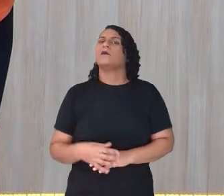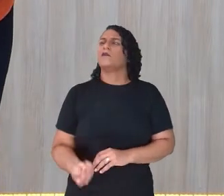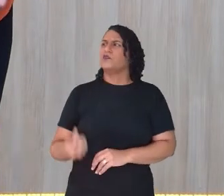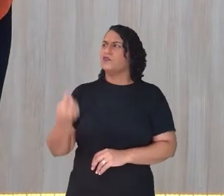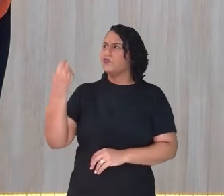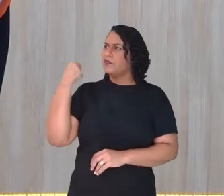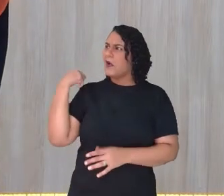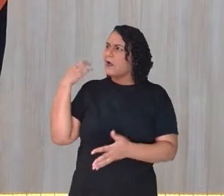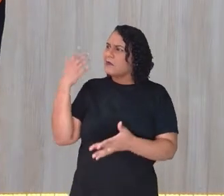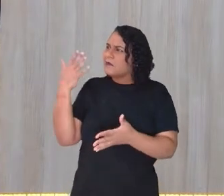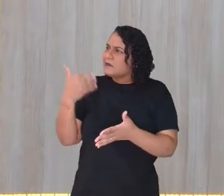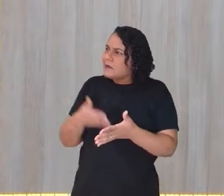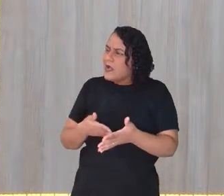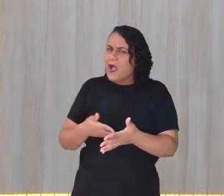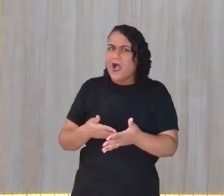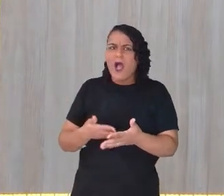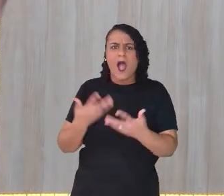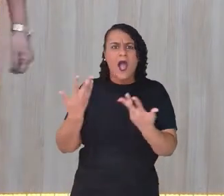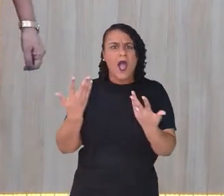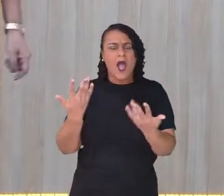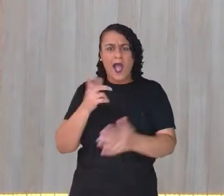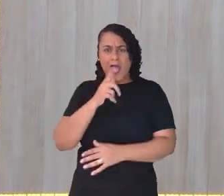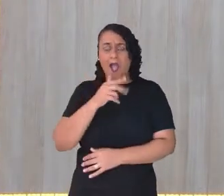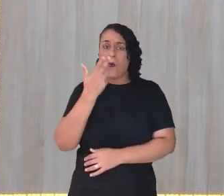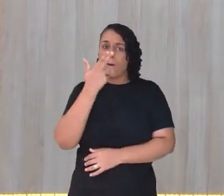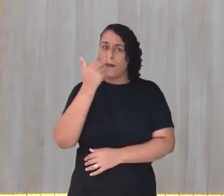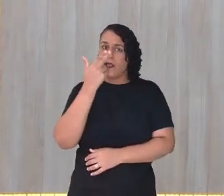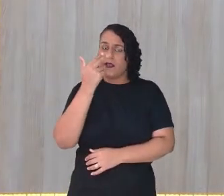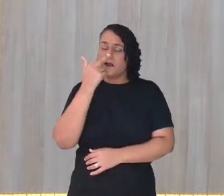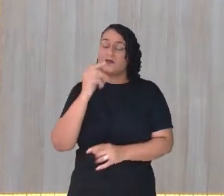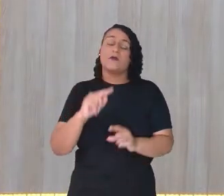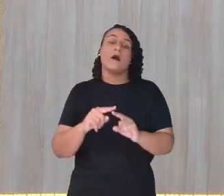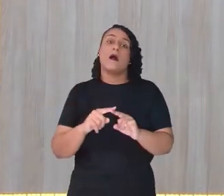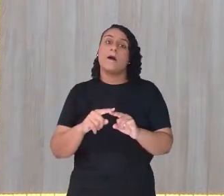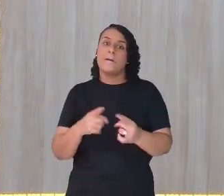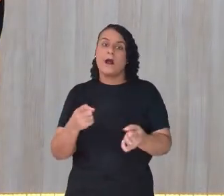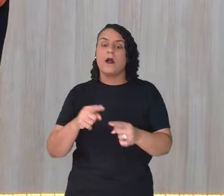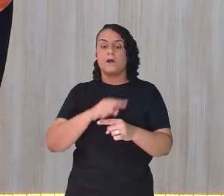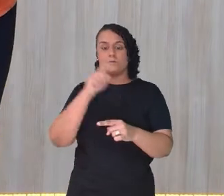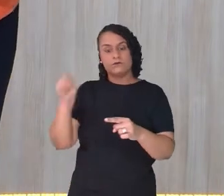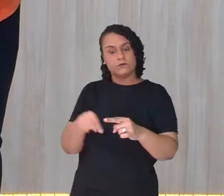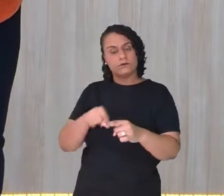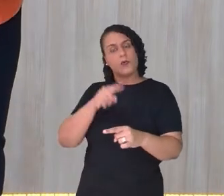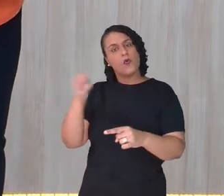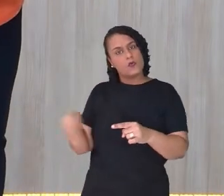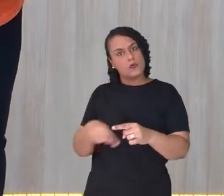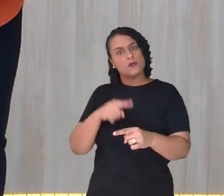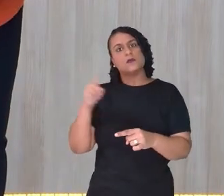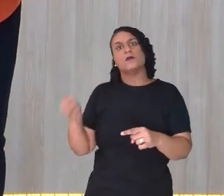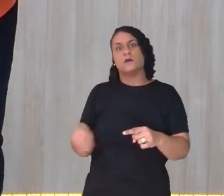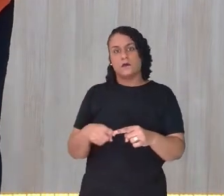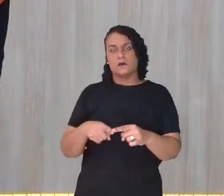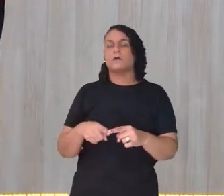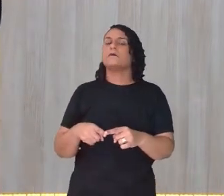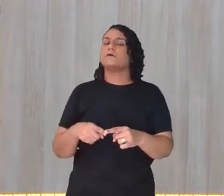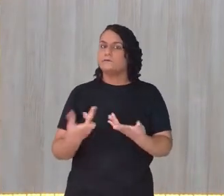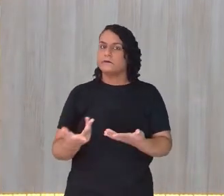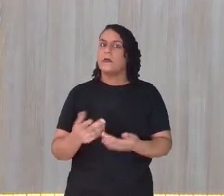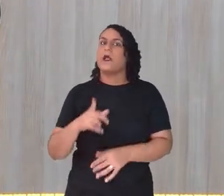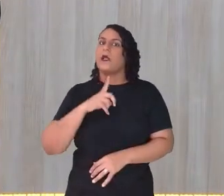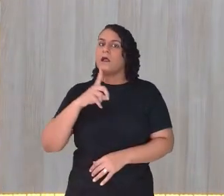era a mesma água e é a água que nós temos hoje. Agora, graças ao ciclo hidrológico, essa água sofre uma